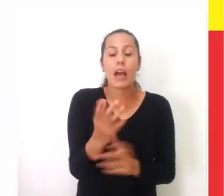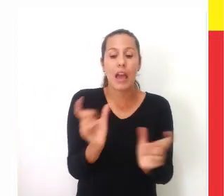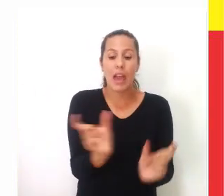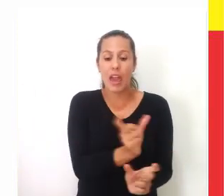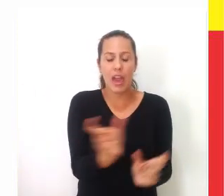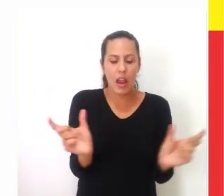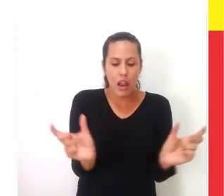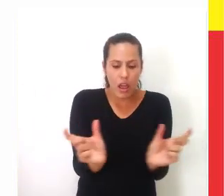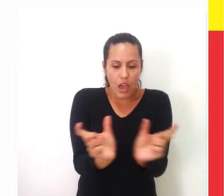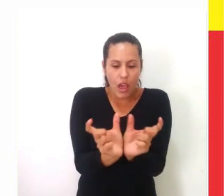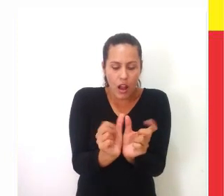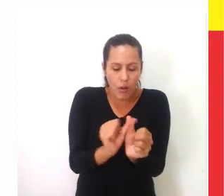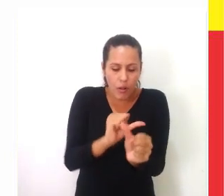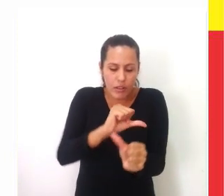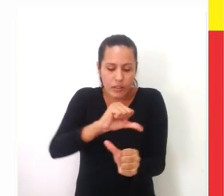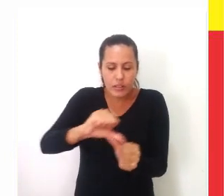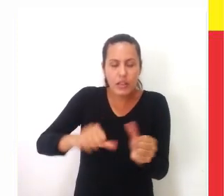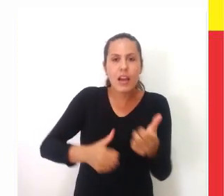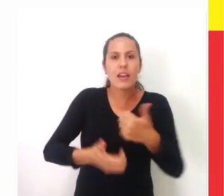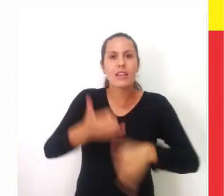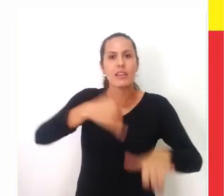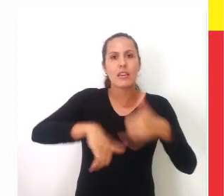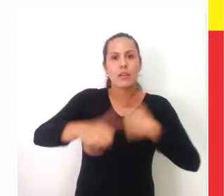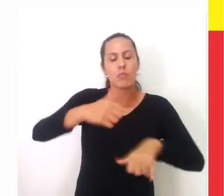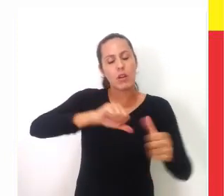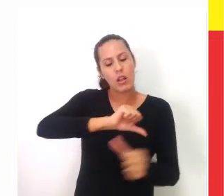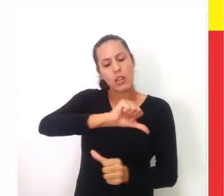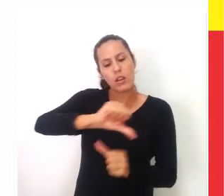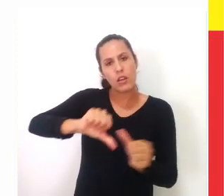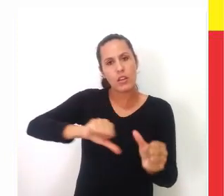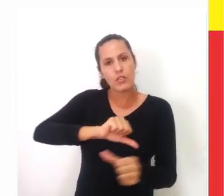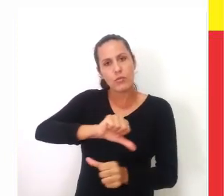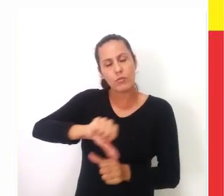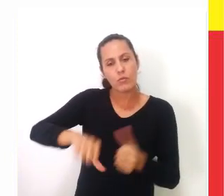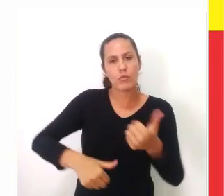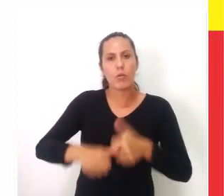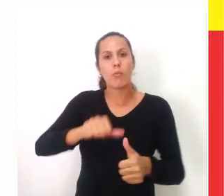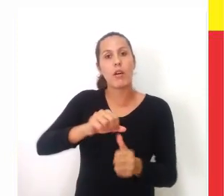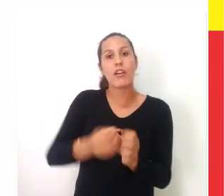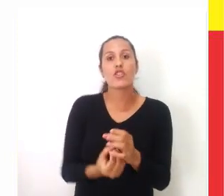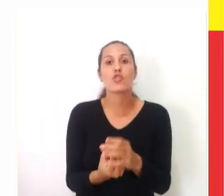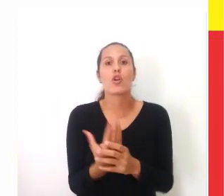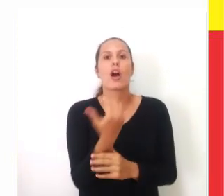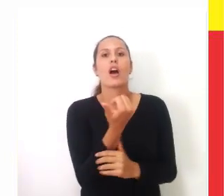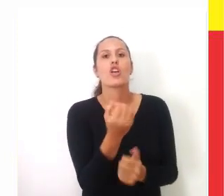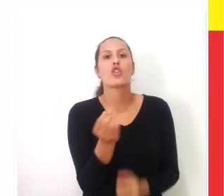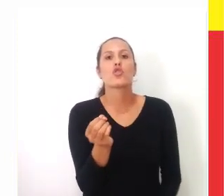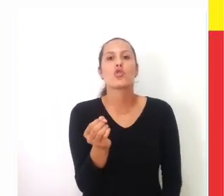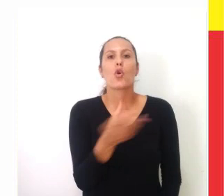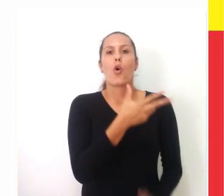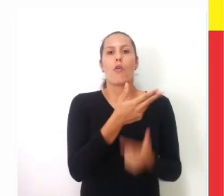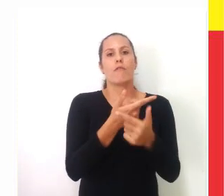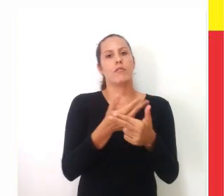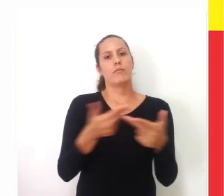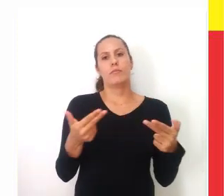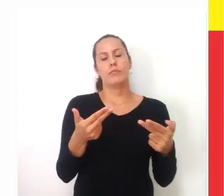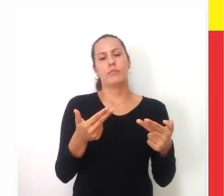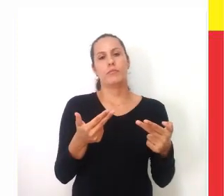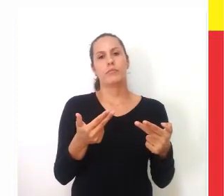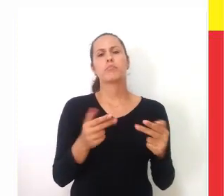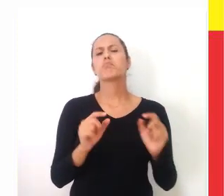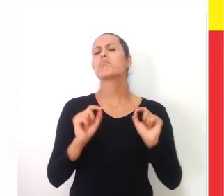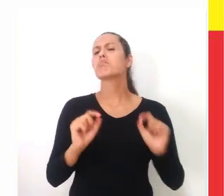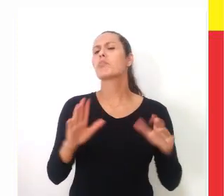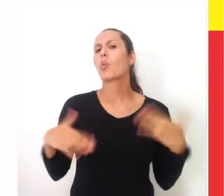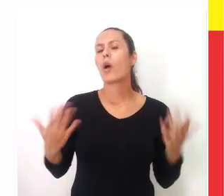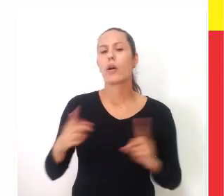uma transformação química desses produtos e vai gerar novos produtos.